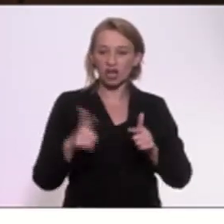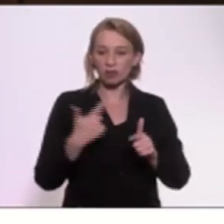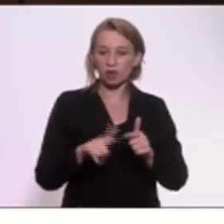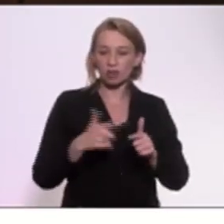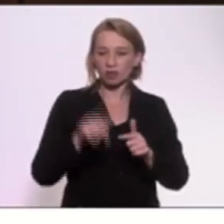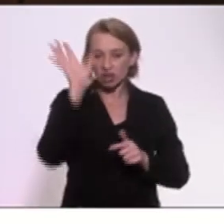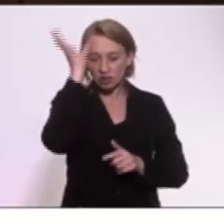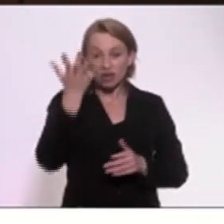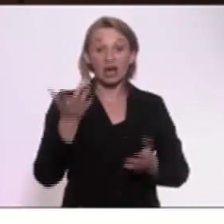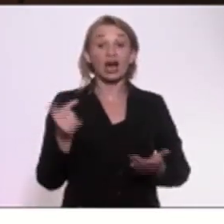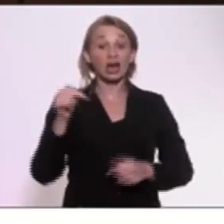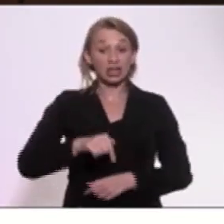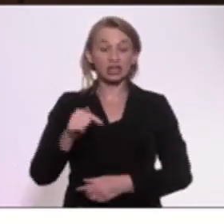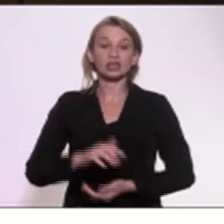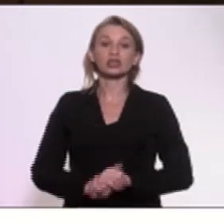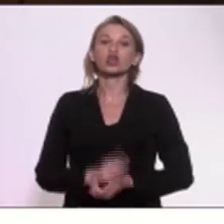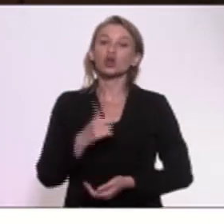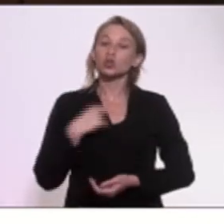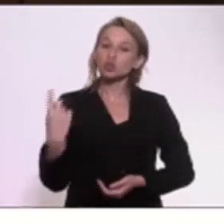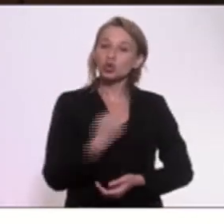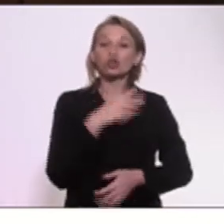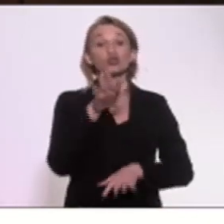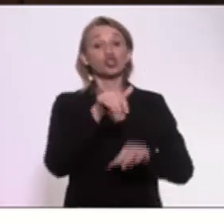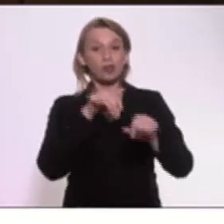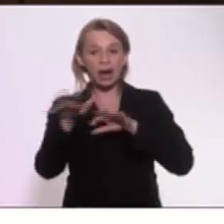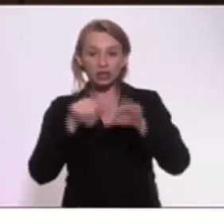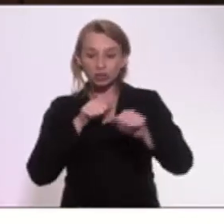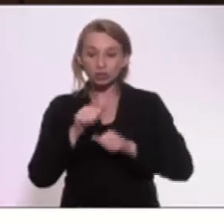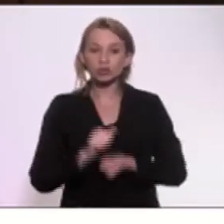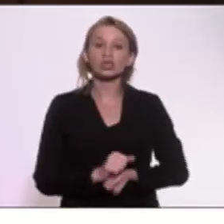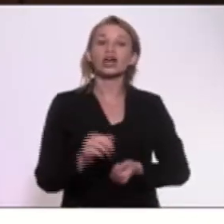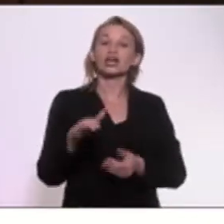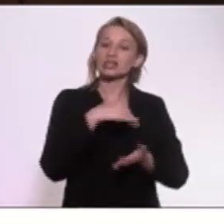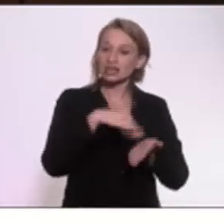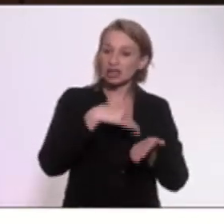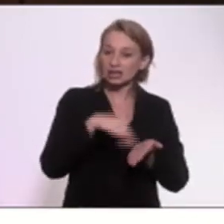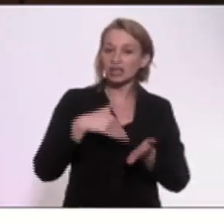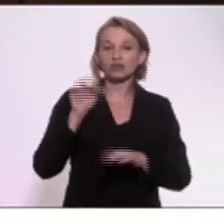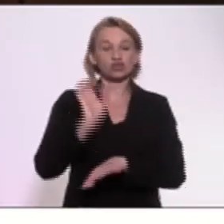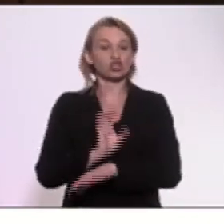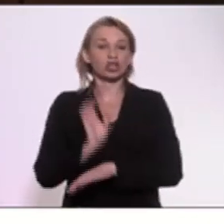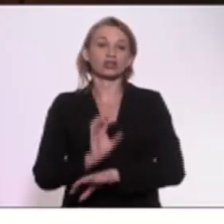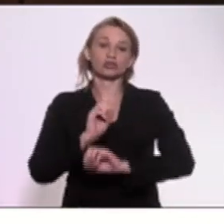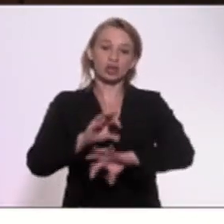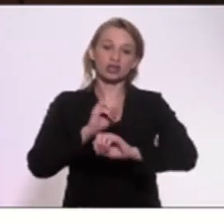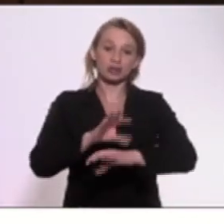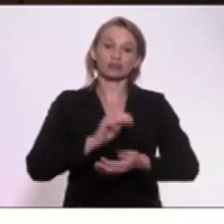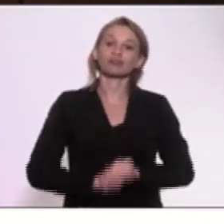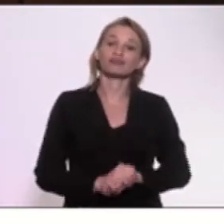aqui o nosso chamado à Secretaria de Estado de Educação.